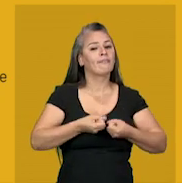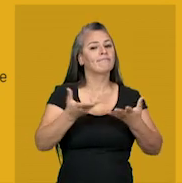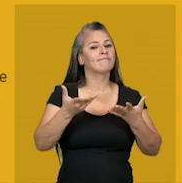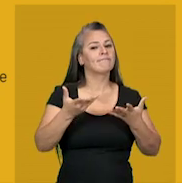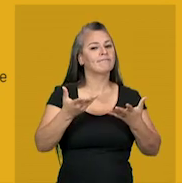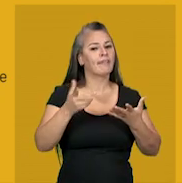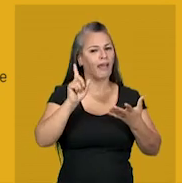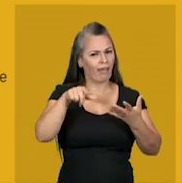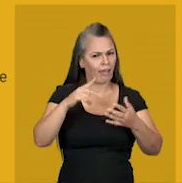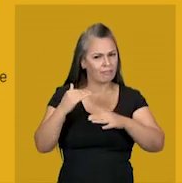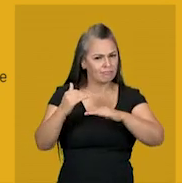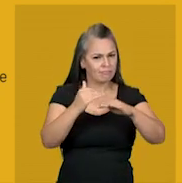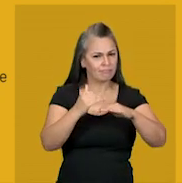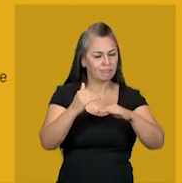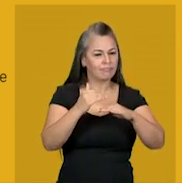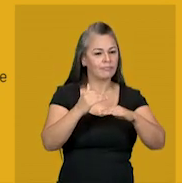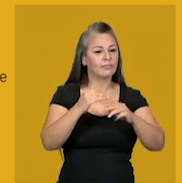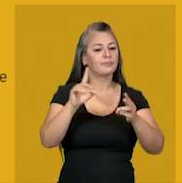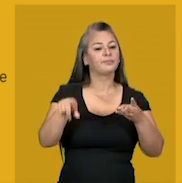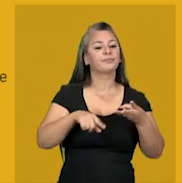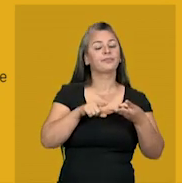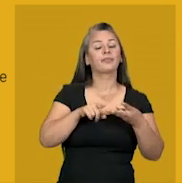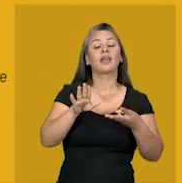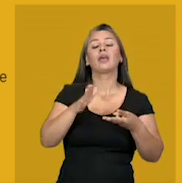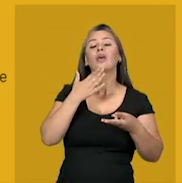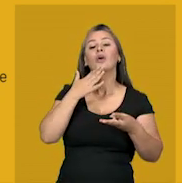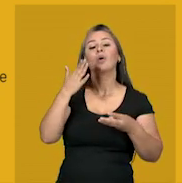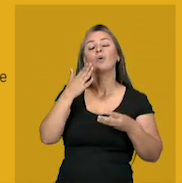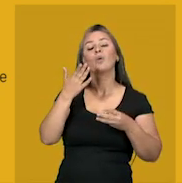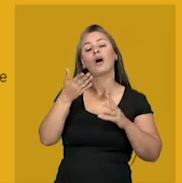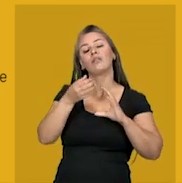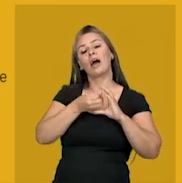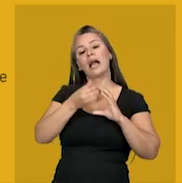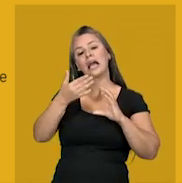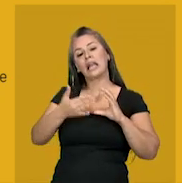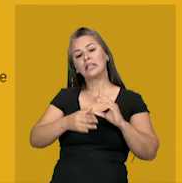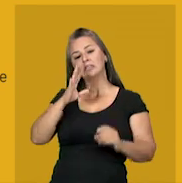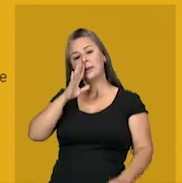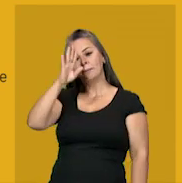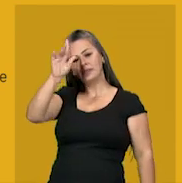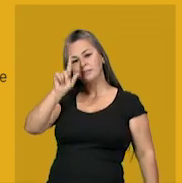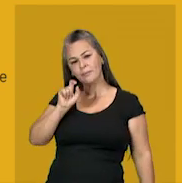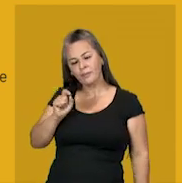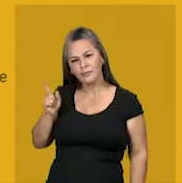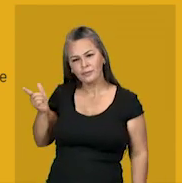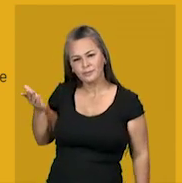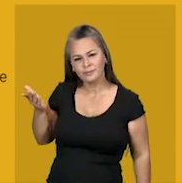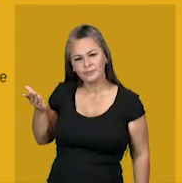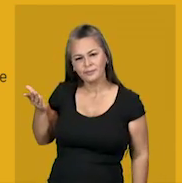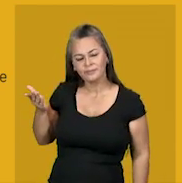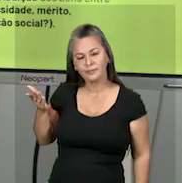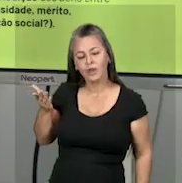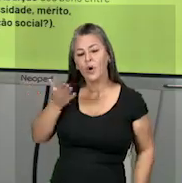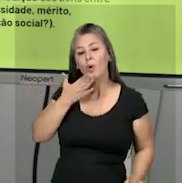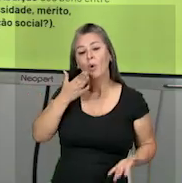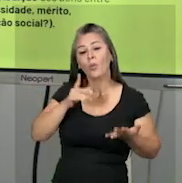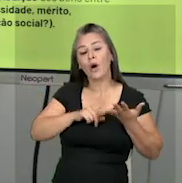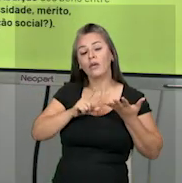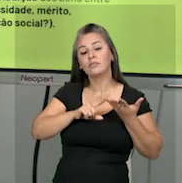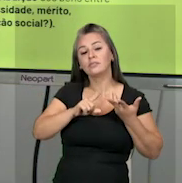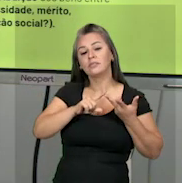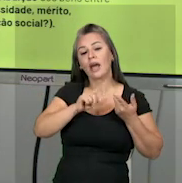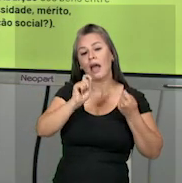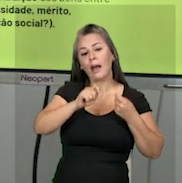E também o critério de distribuição dos bens entre as pessoas. O que vai definir essa distribuição para a gente atingir essa